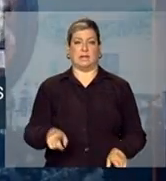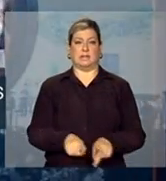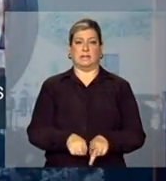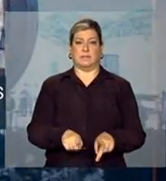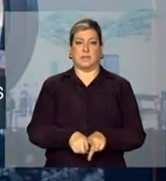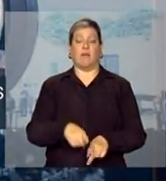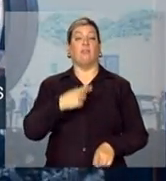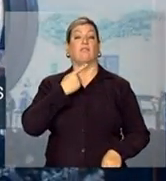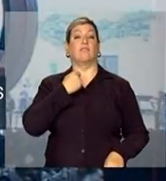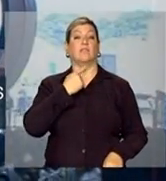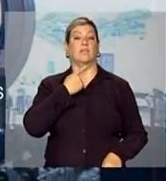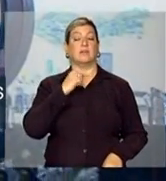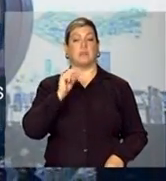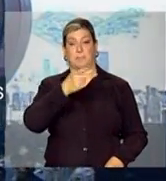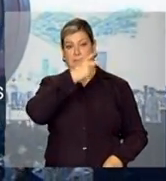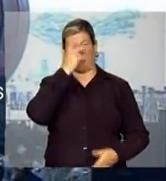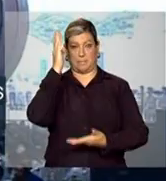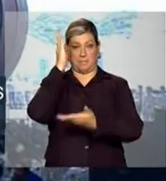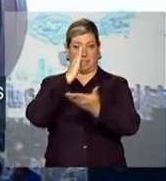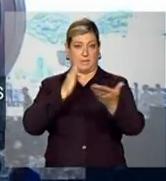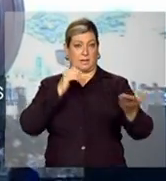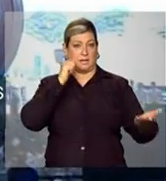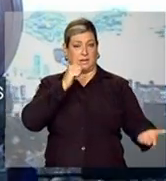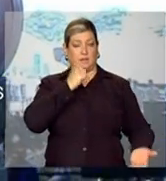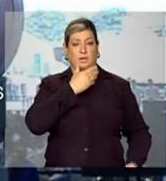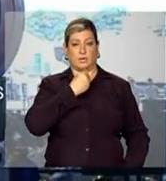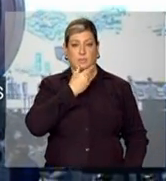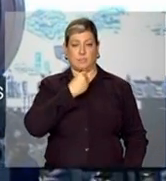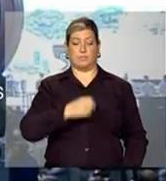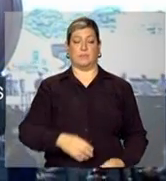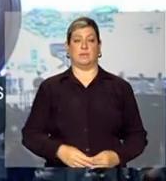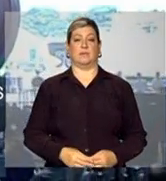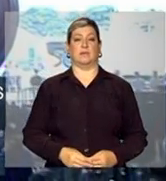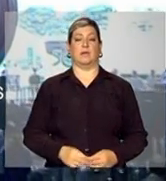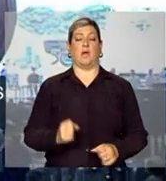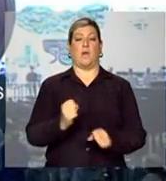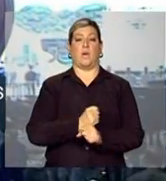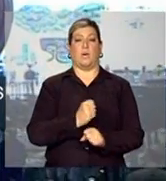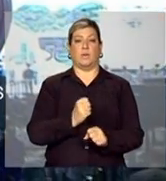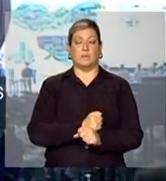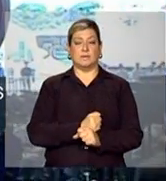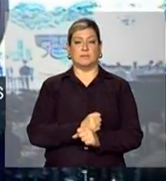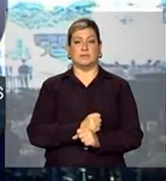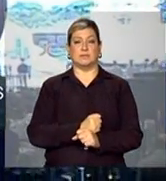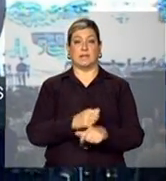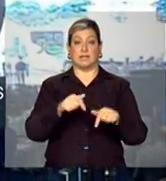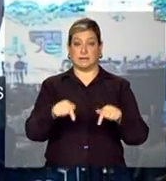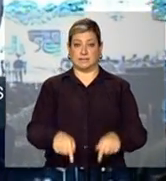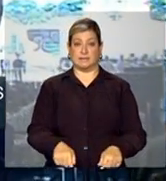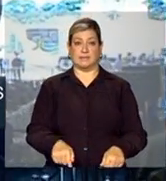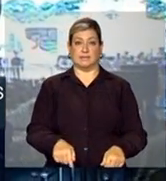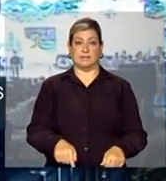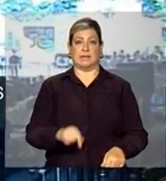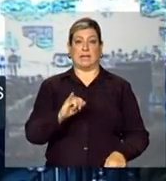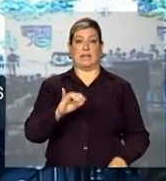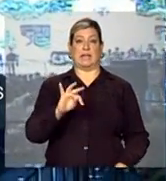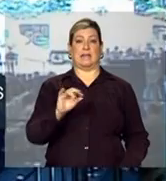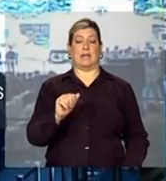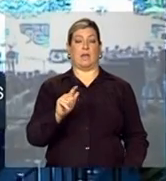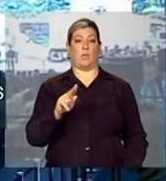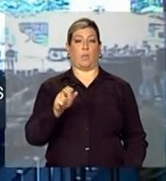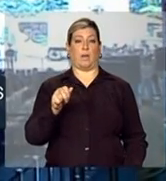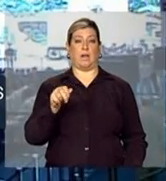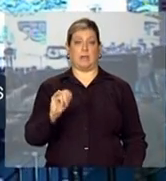a vontade de brasileiros e de brasileiras construir aqui em Itaguaí,